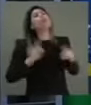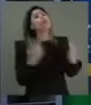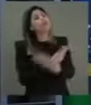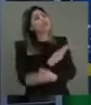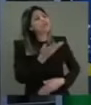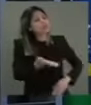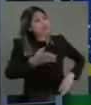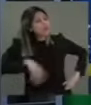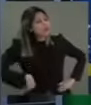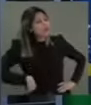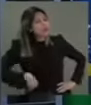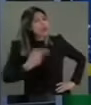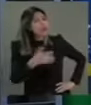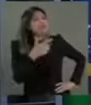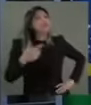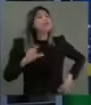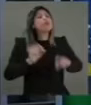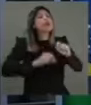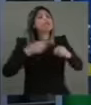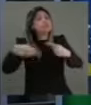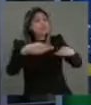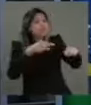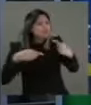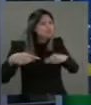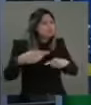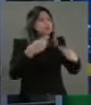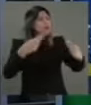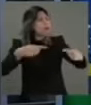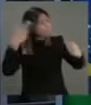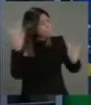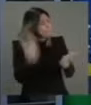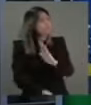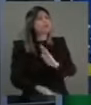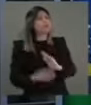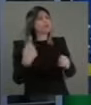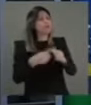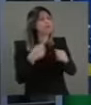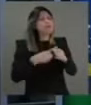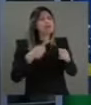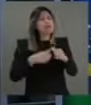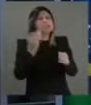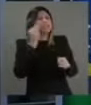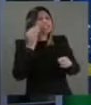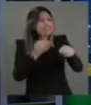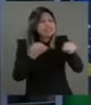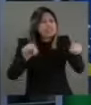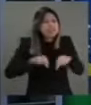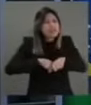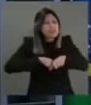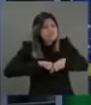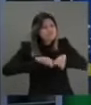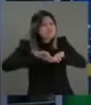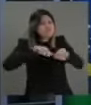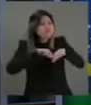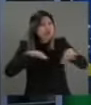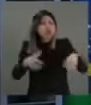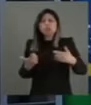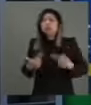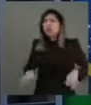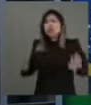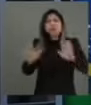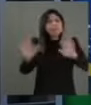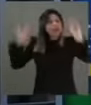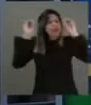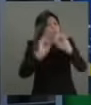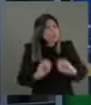está sobre discussão, entrou em discussão a ampliação da terra, não precisa nem acontecer. Só a iniciativa,